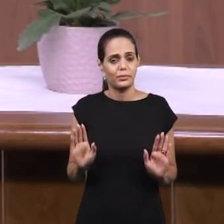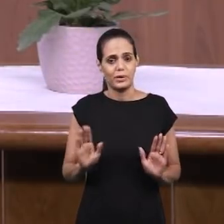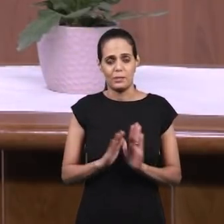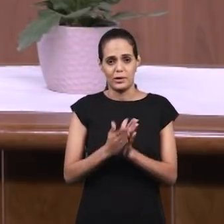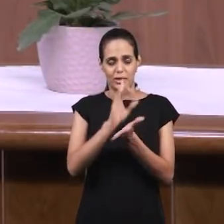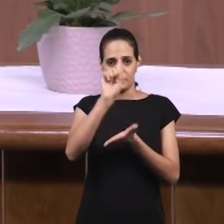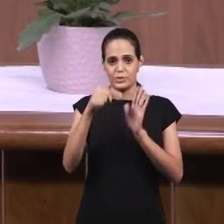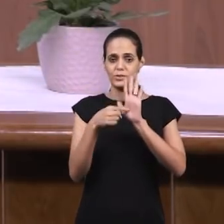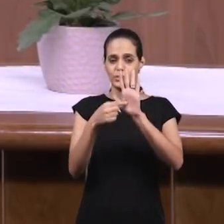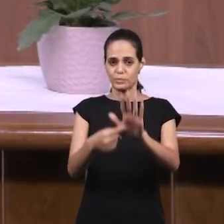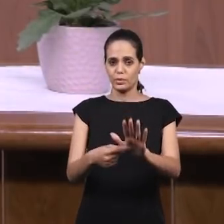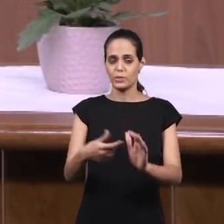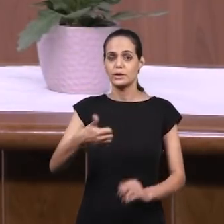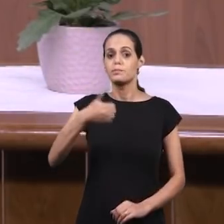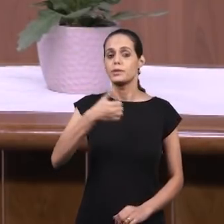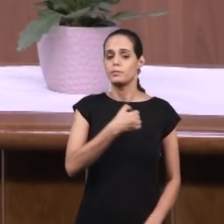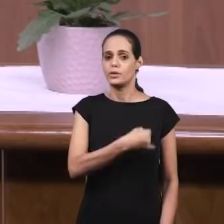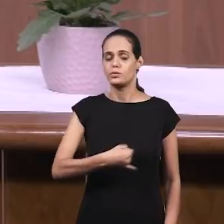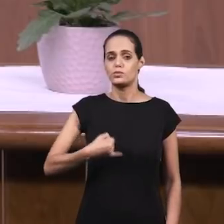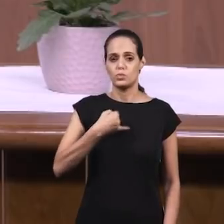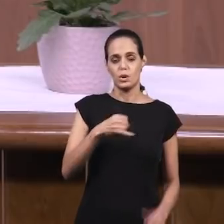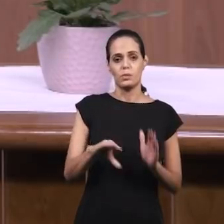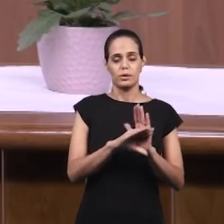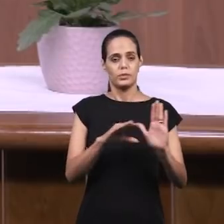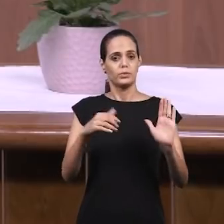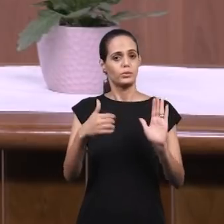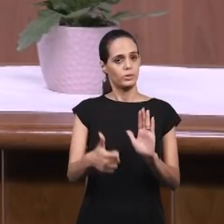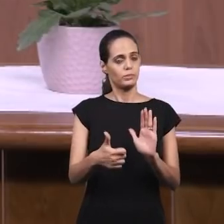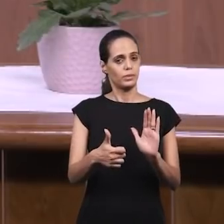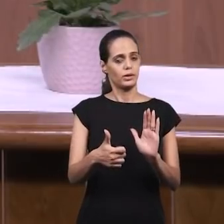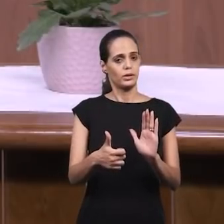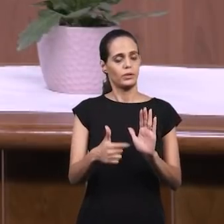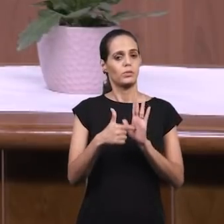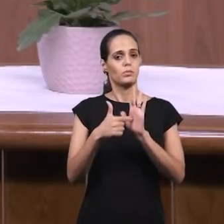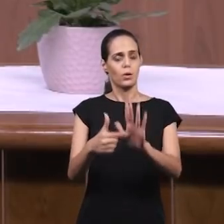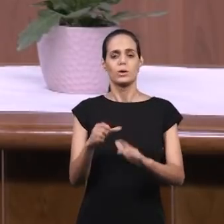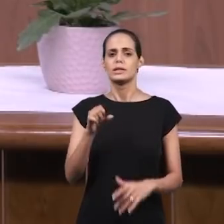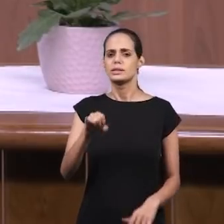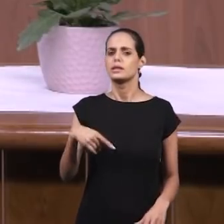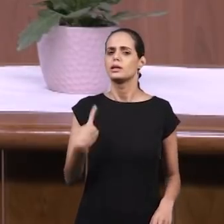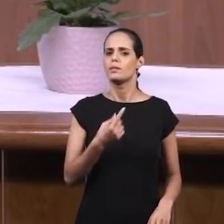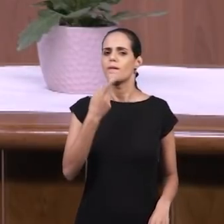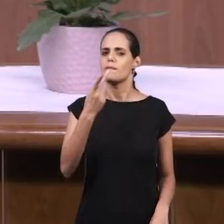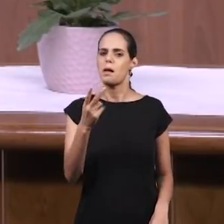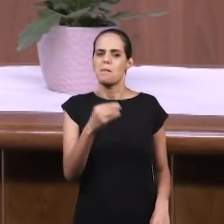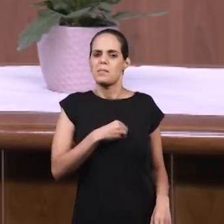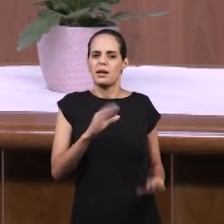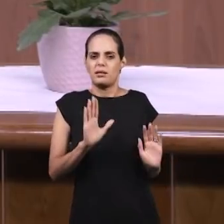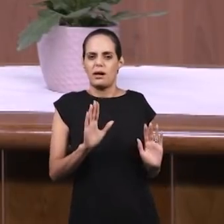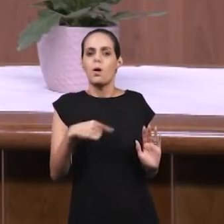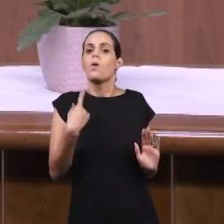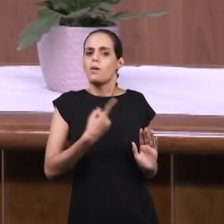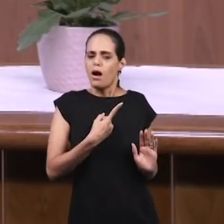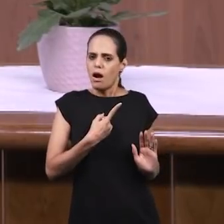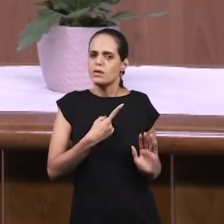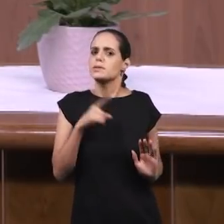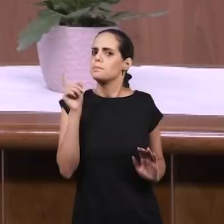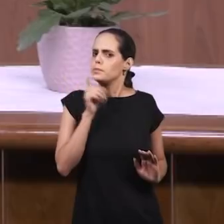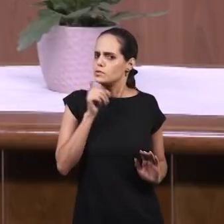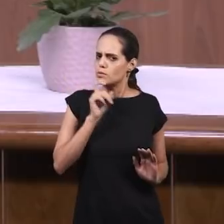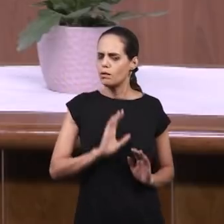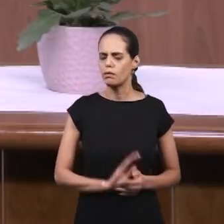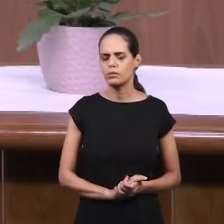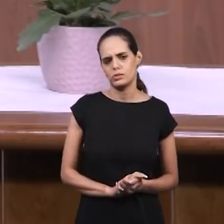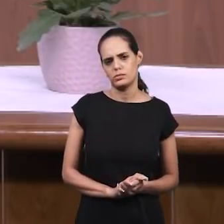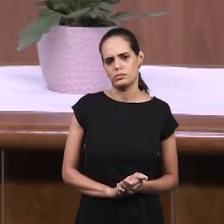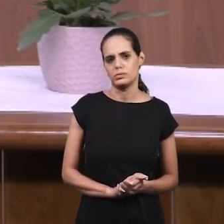Diz a palavra de Deus lá em 1 João, na primeira carta, no capítulo 1, diz, olha, se nós dissermos que não pecamos, nós somos